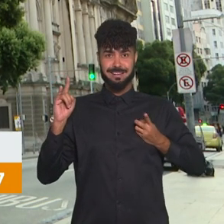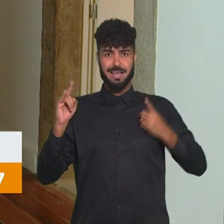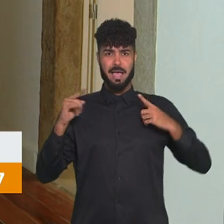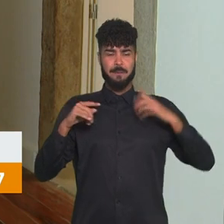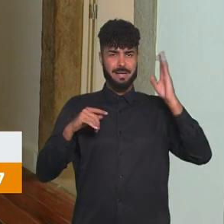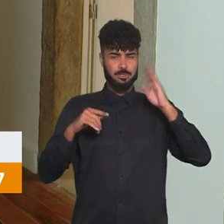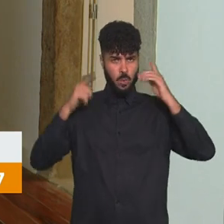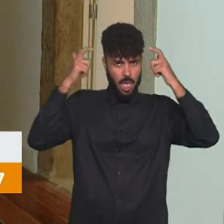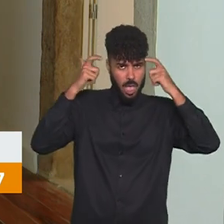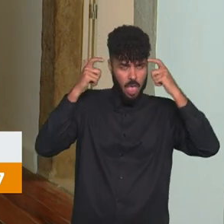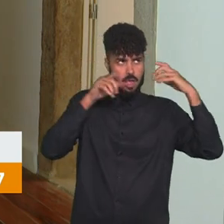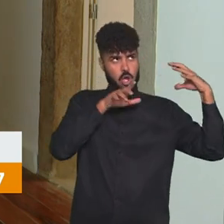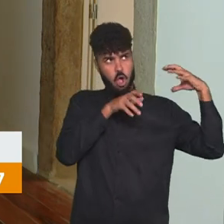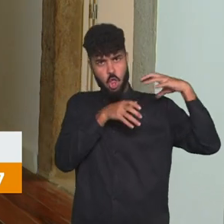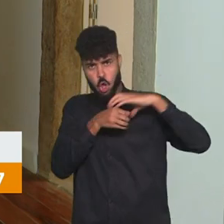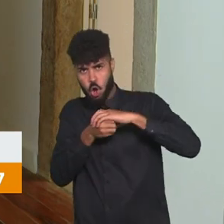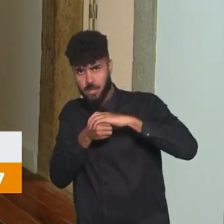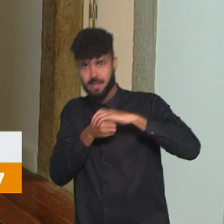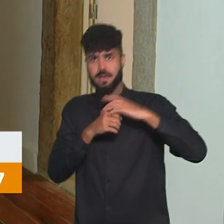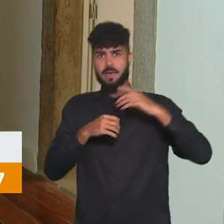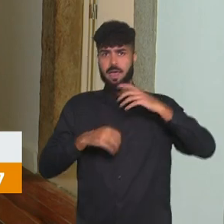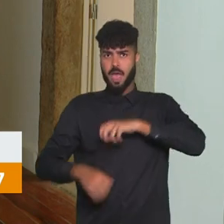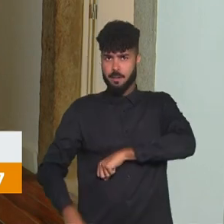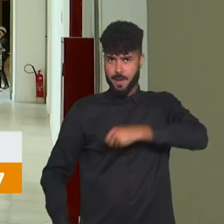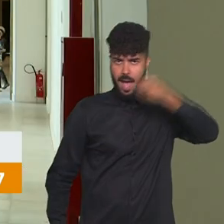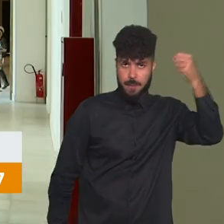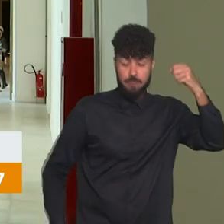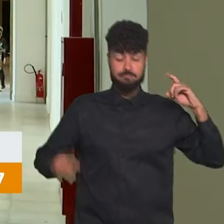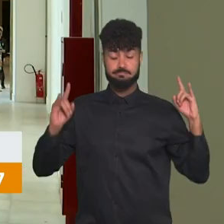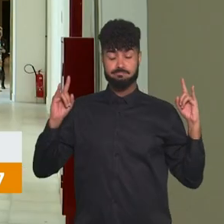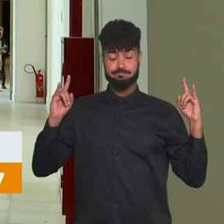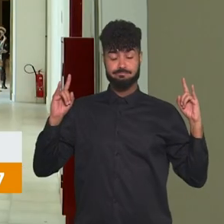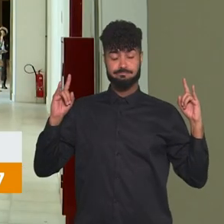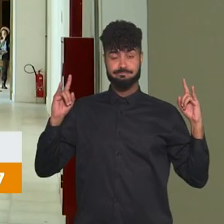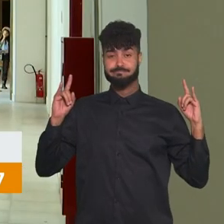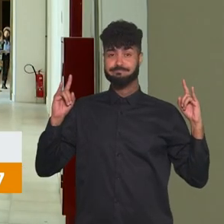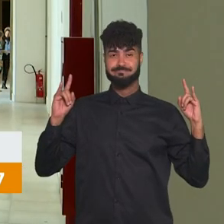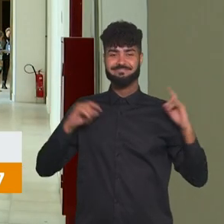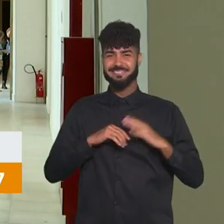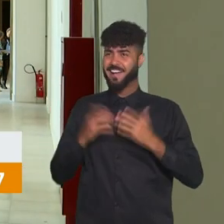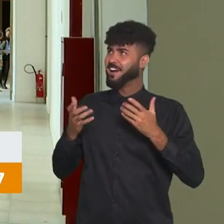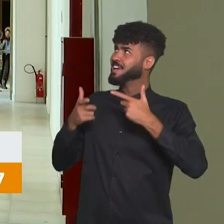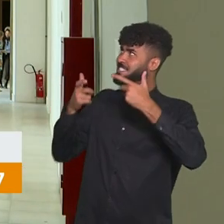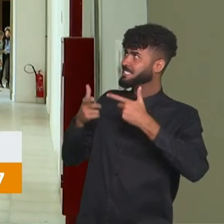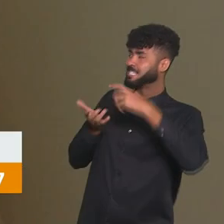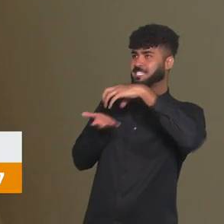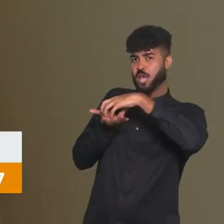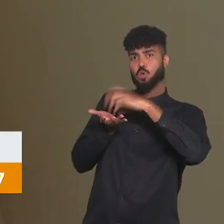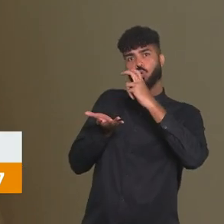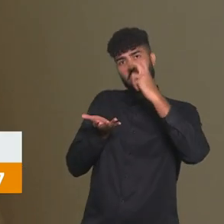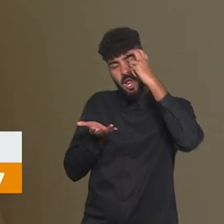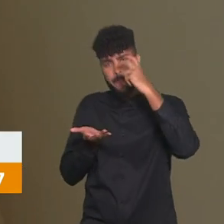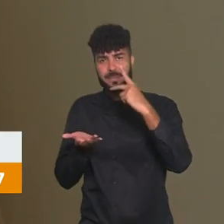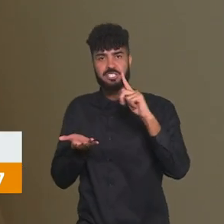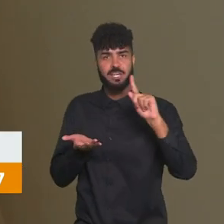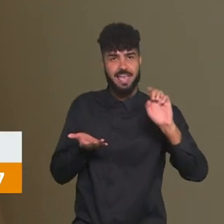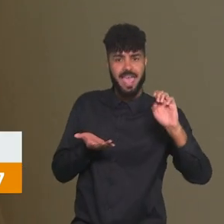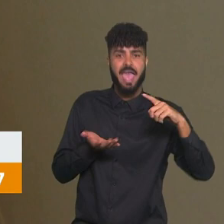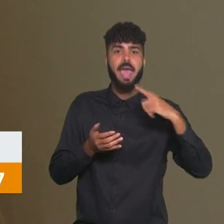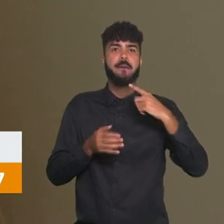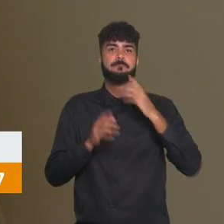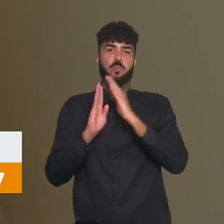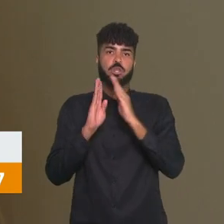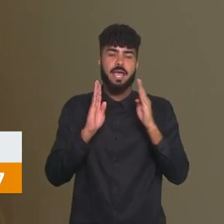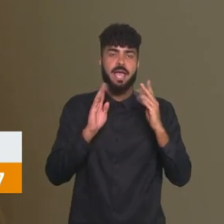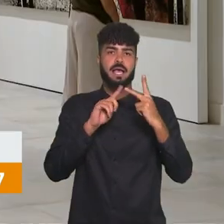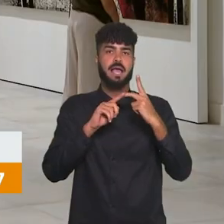aqui. Agora o espaço é o Centro Cultural da Procuradoria-Geral do Estado do Rio de Janeiro, que terá biblioteca, bistrô e salas